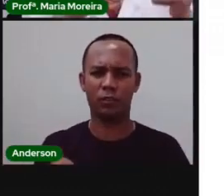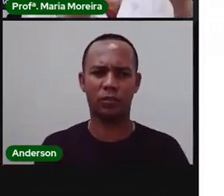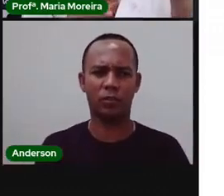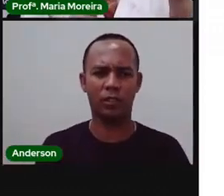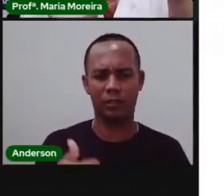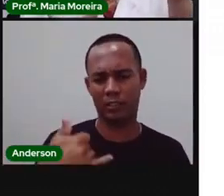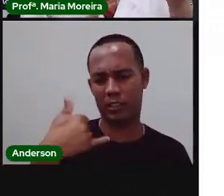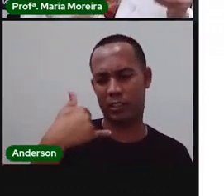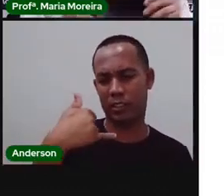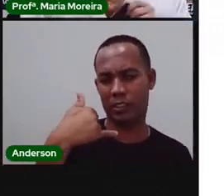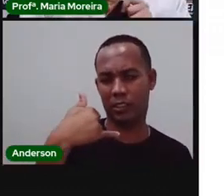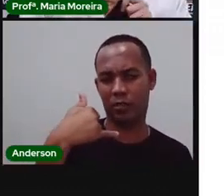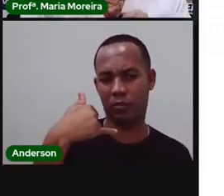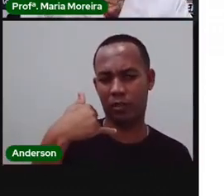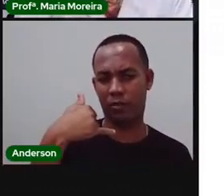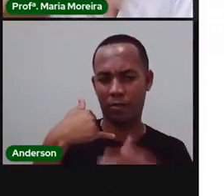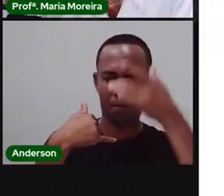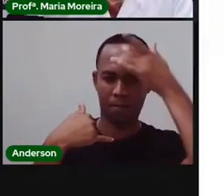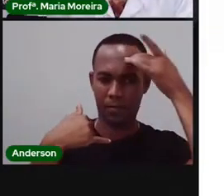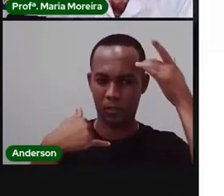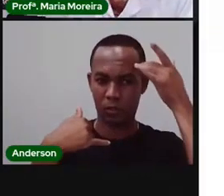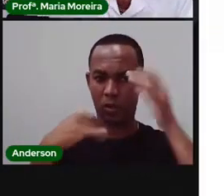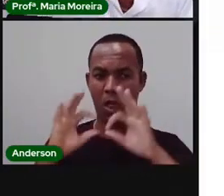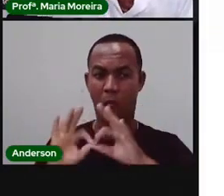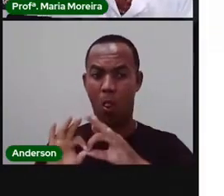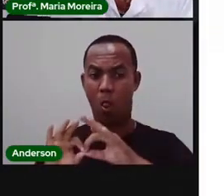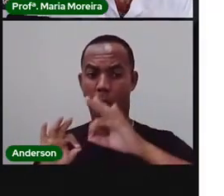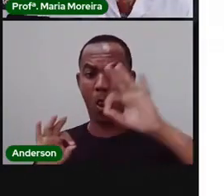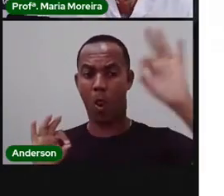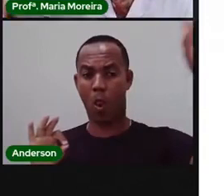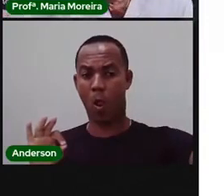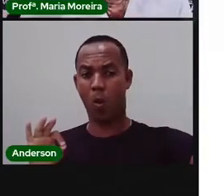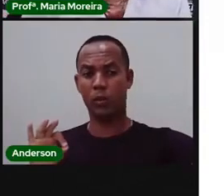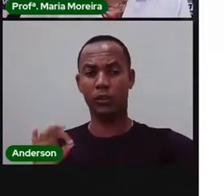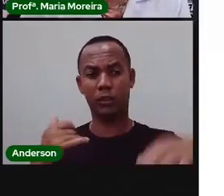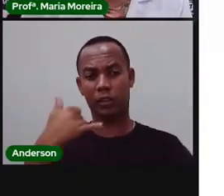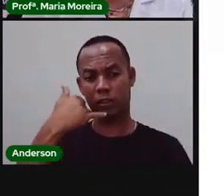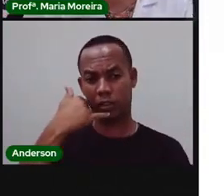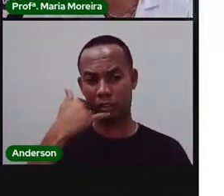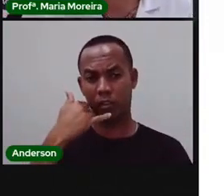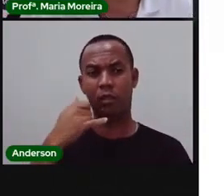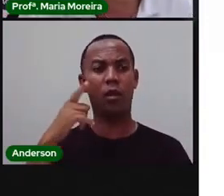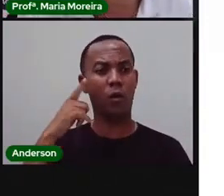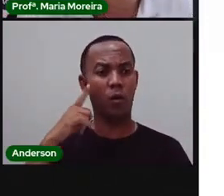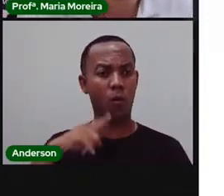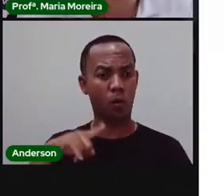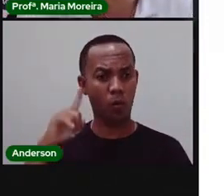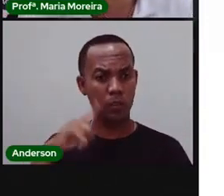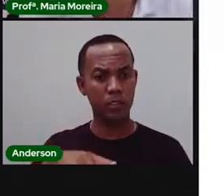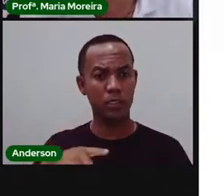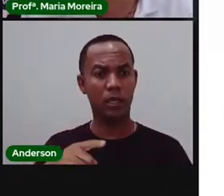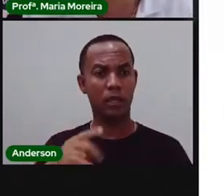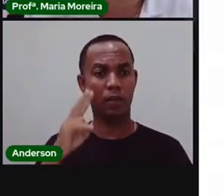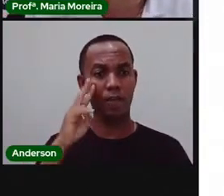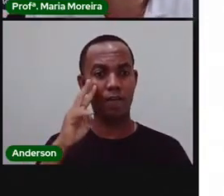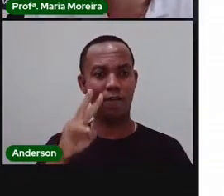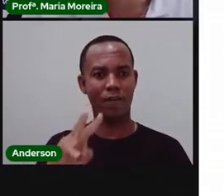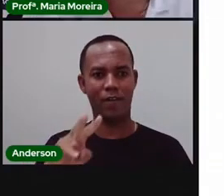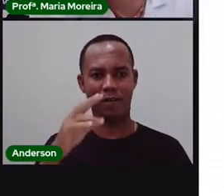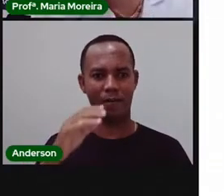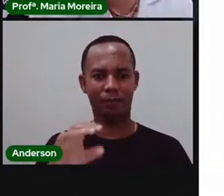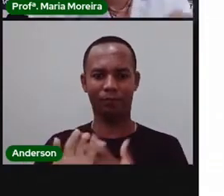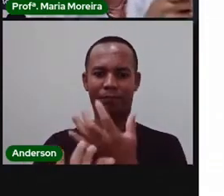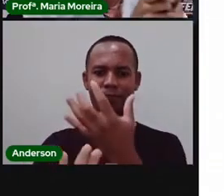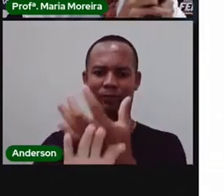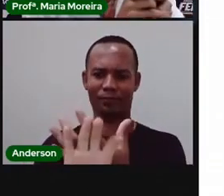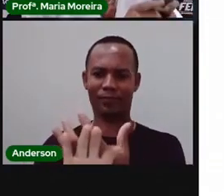celular como esse aqui e ligue para uma pessoa que esteja lá do outro lado do mundo e ainda consiga ver essa pessoa por uma chamada de vídeo. Que